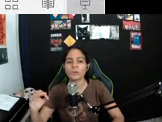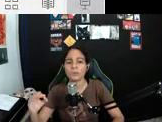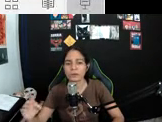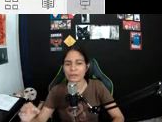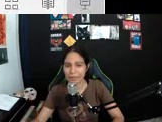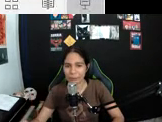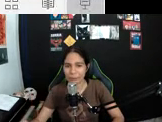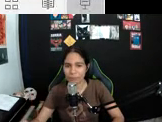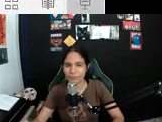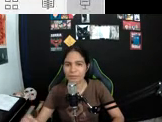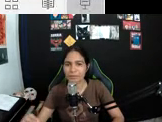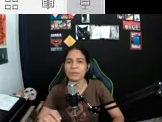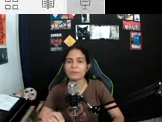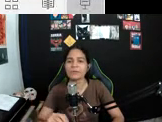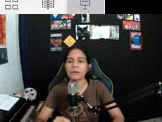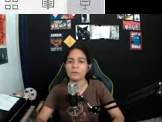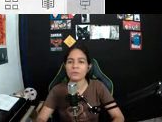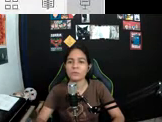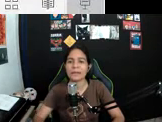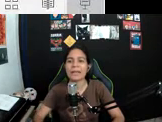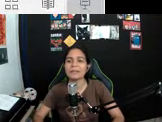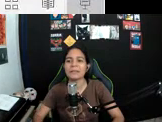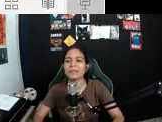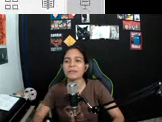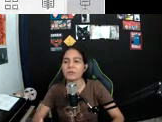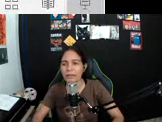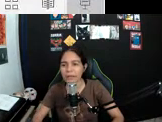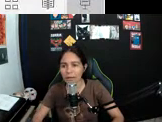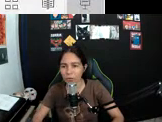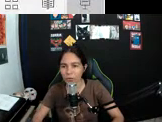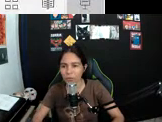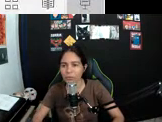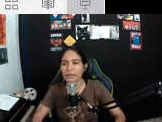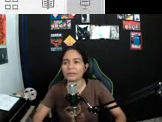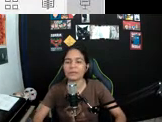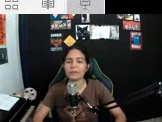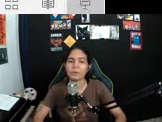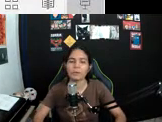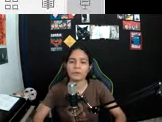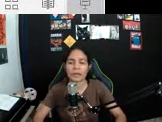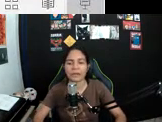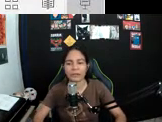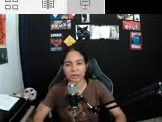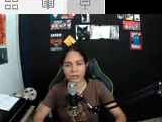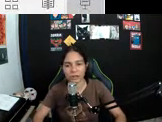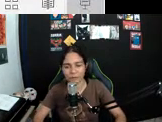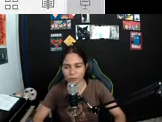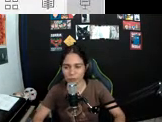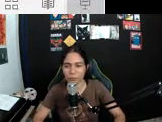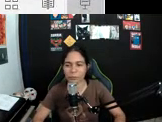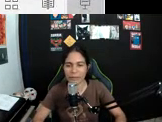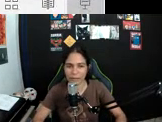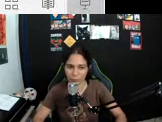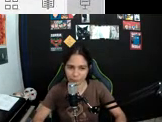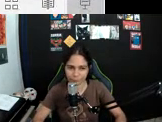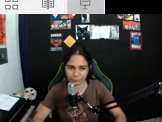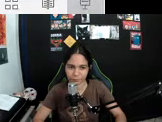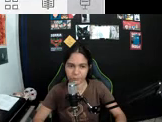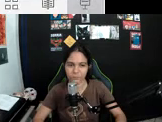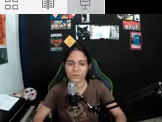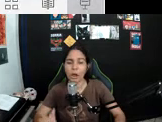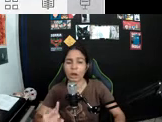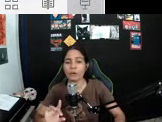consuetudinário, sendo seu uso tradicional entre os profissionais de nível